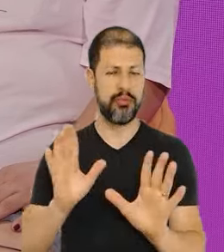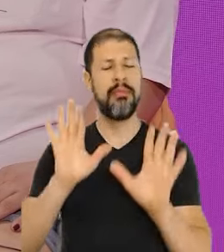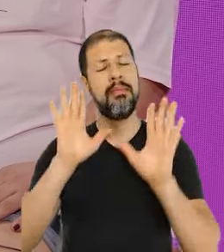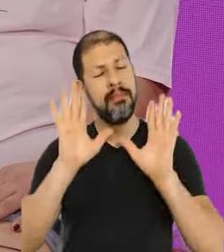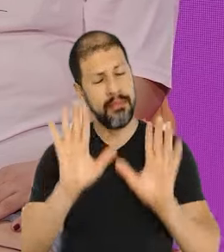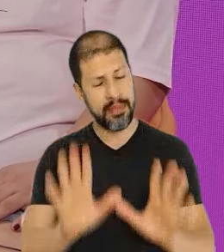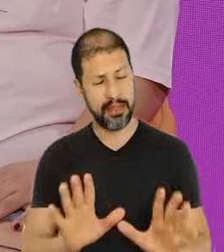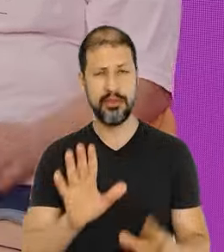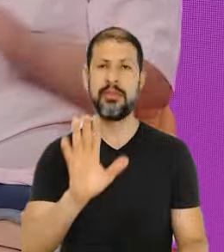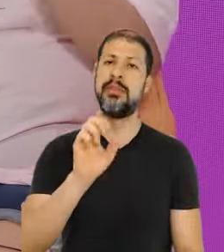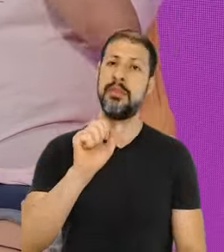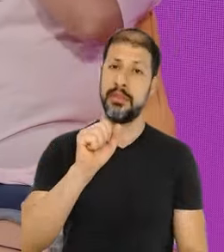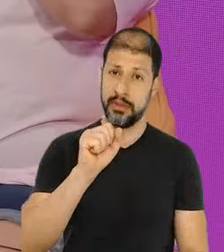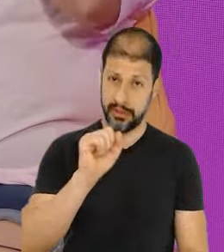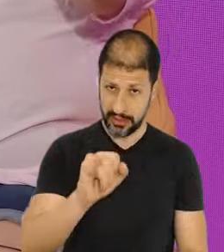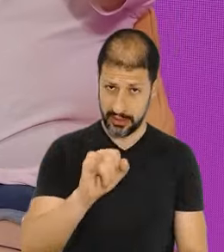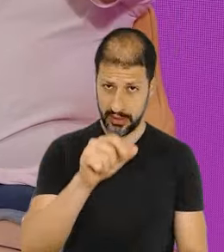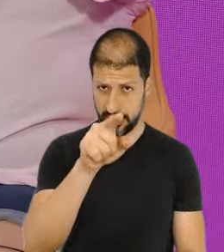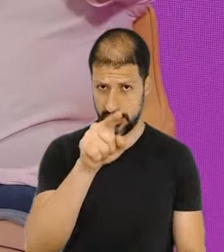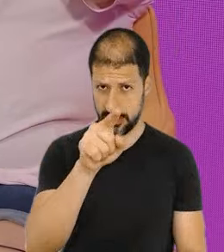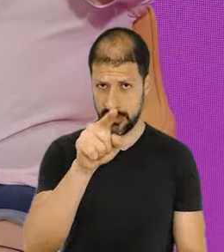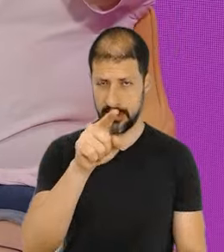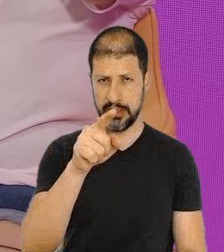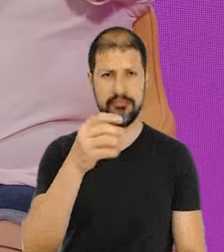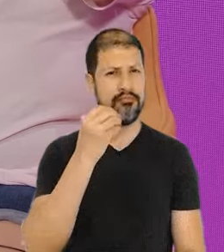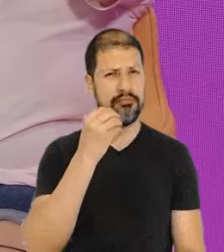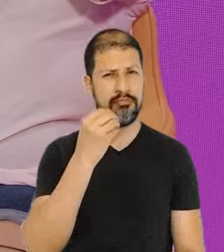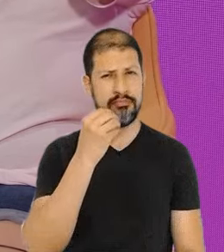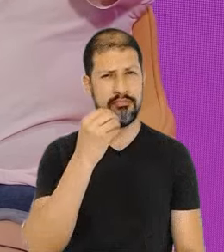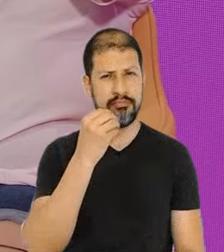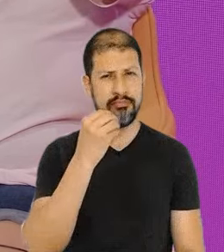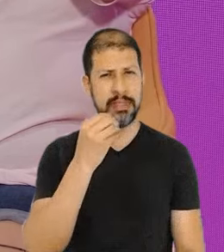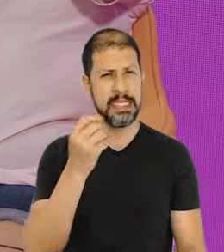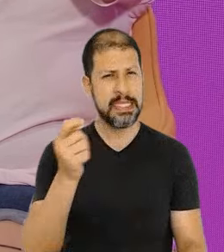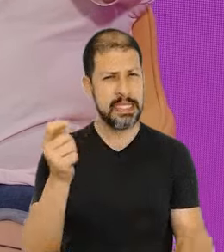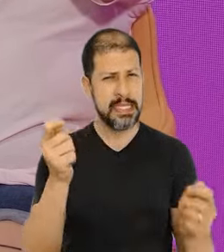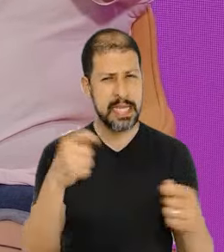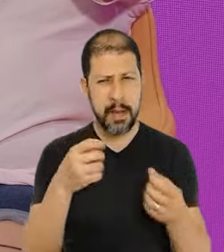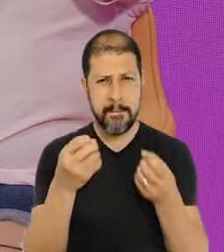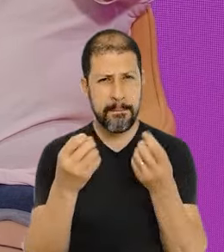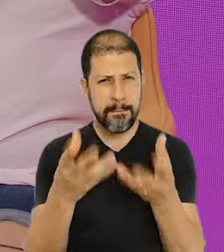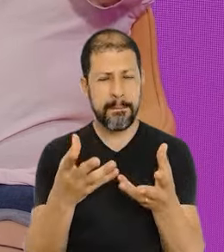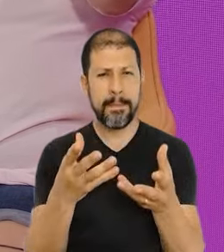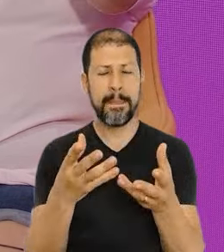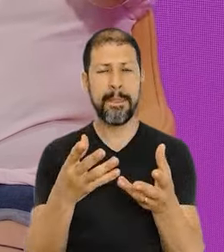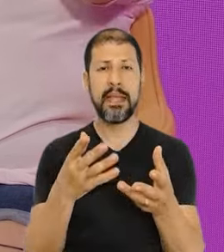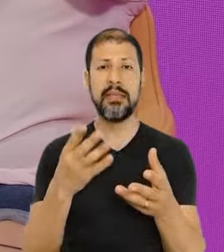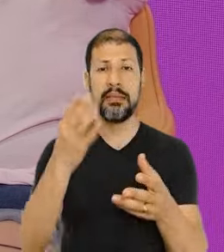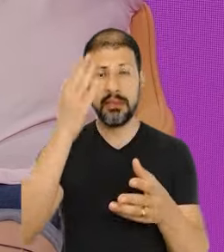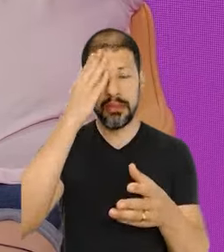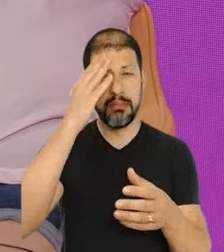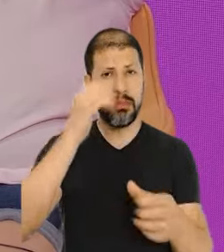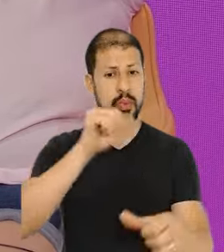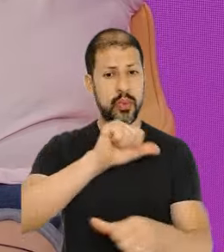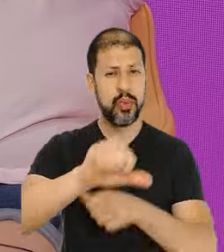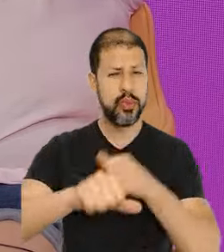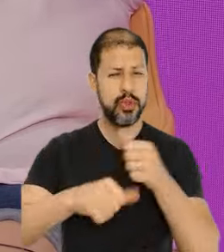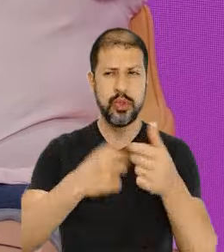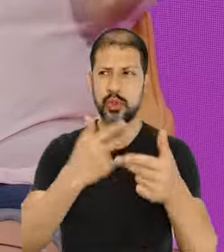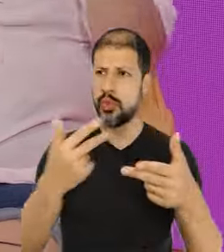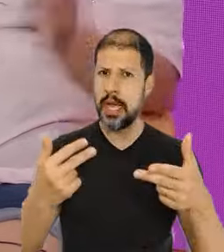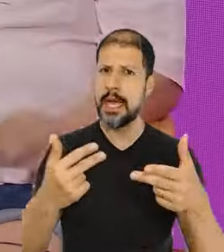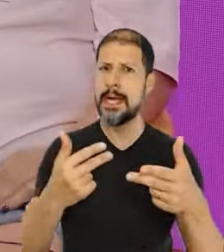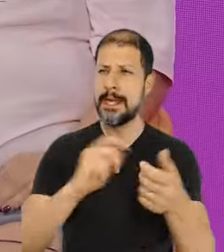se você tiver aquele der aquela oportunidade e saber mudar as coisas de uma forma forma que eles se